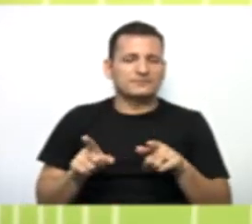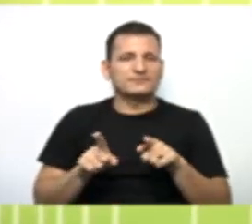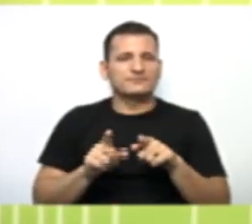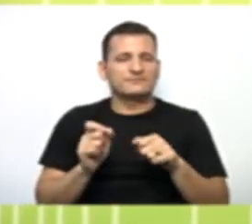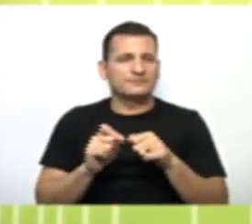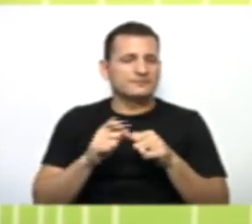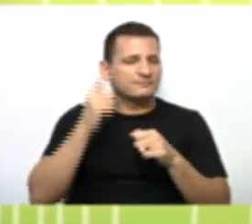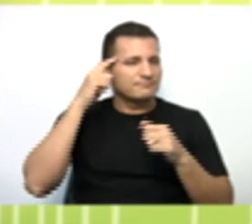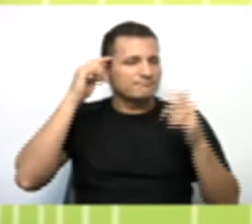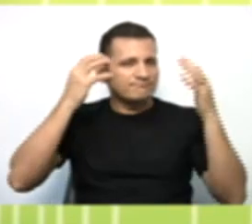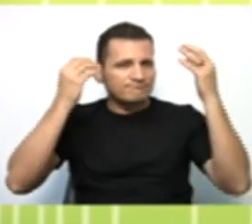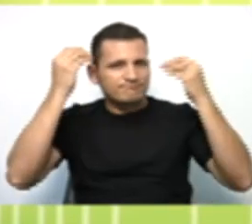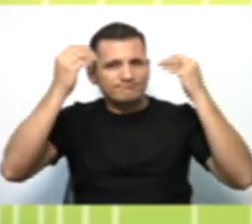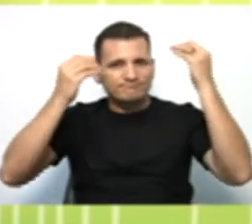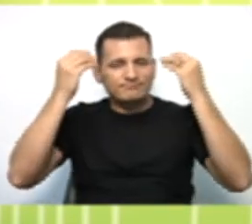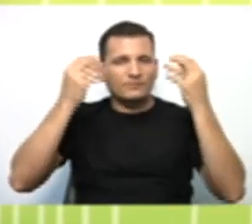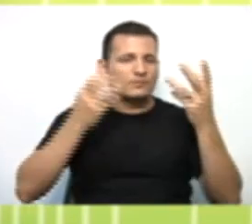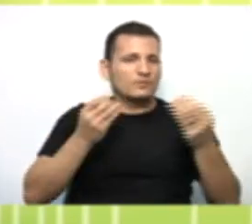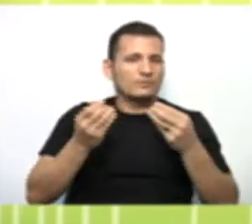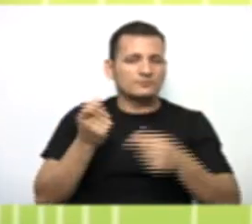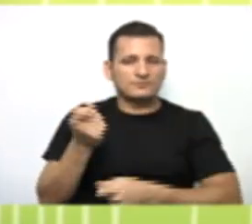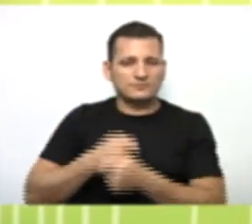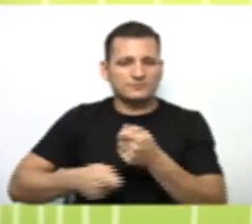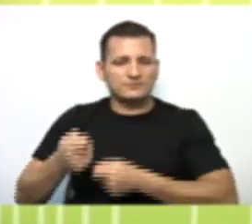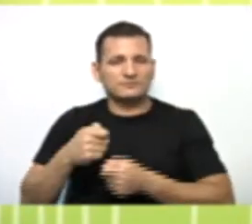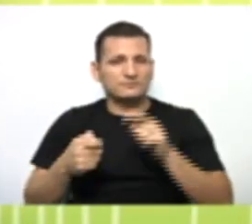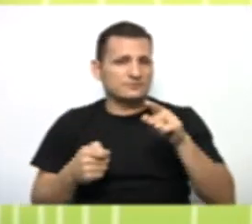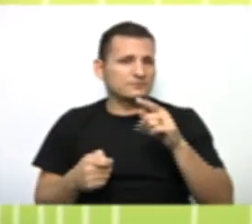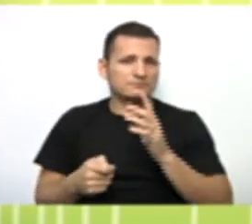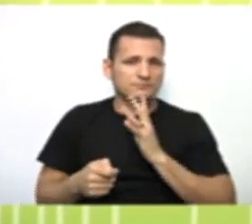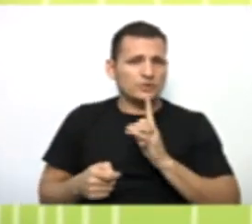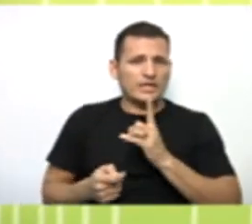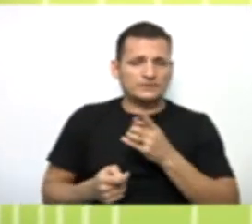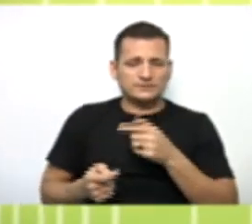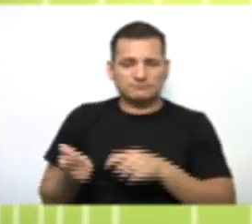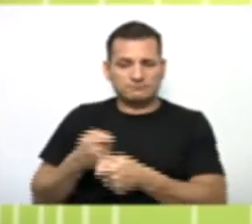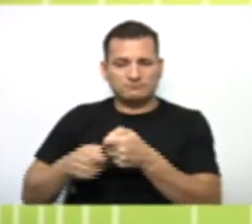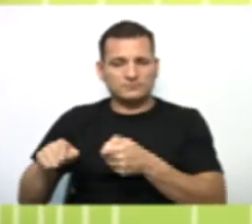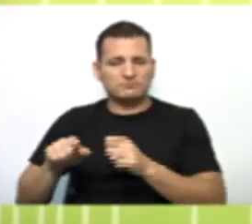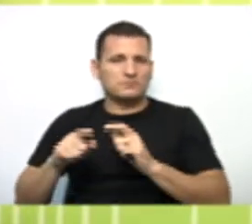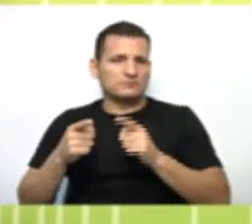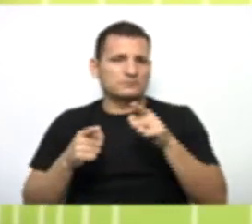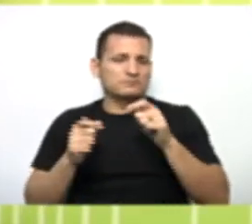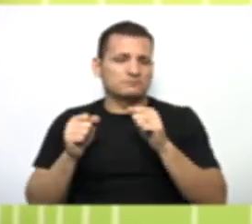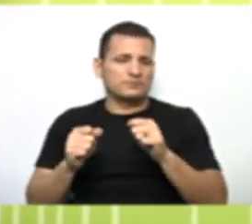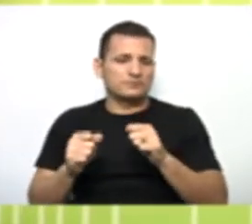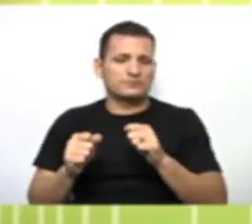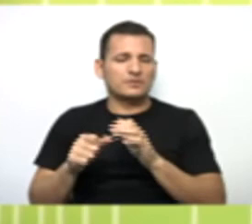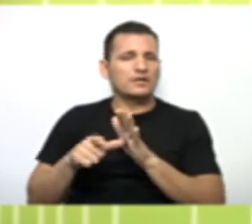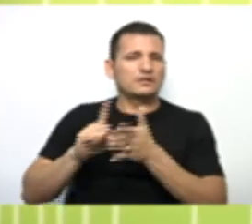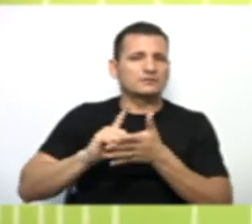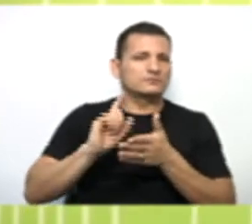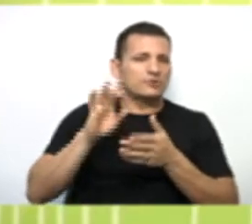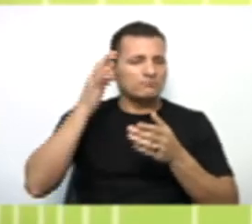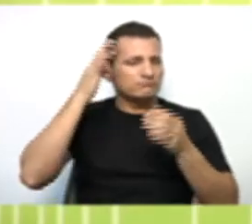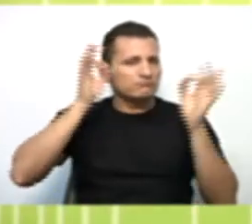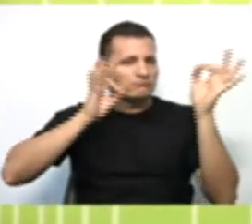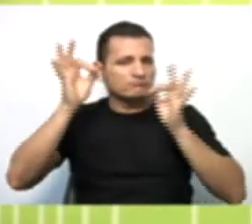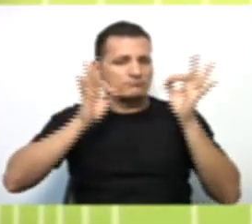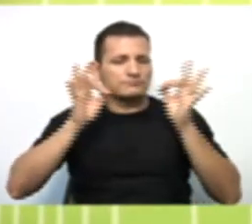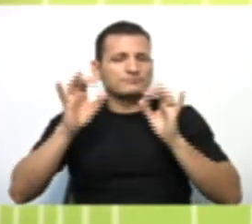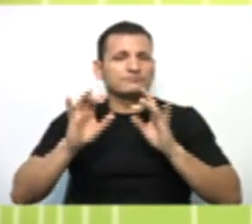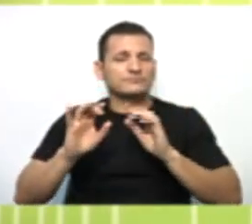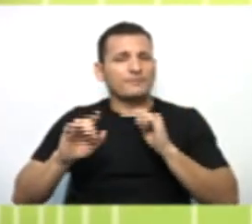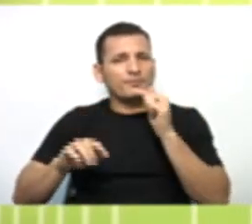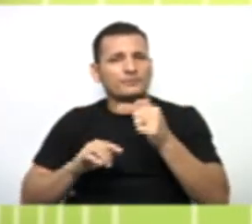quadros mentais de como será a negociação. Você não tem domínio sobre ela no momento, mas você pode, de repente, fazer quadros mentais para a hora